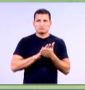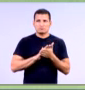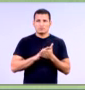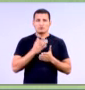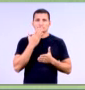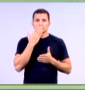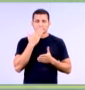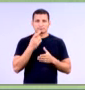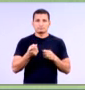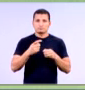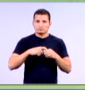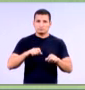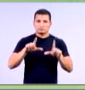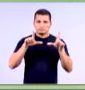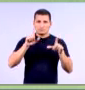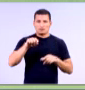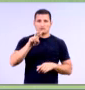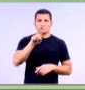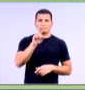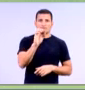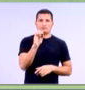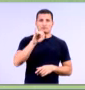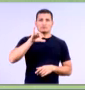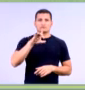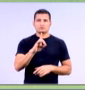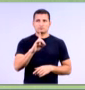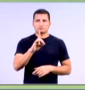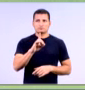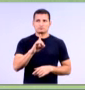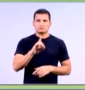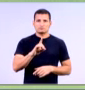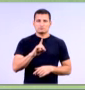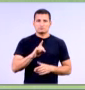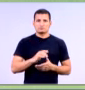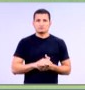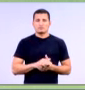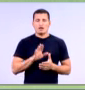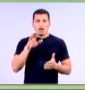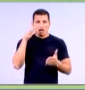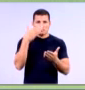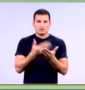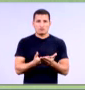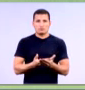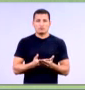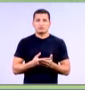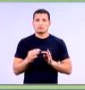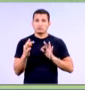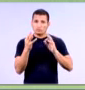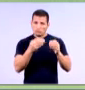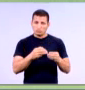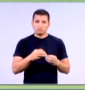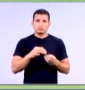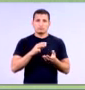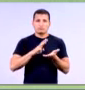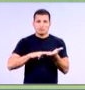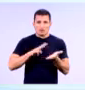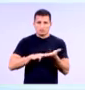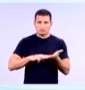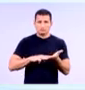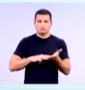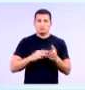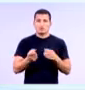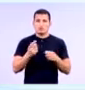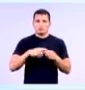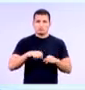de retorno é void. Até agora, todos os nossos métodos, o tipo de retorno foi